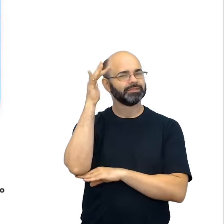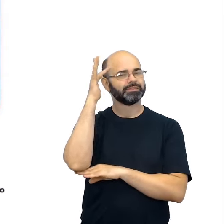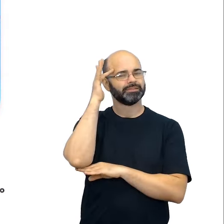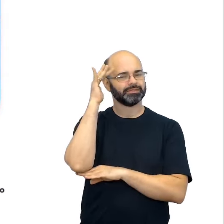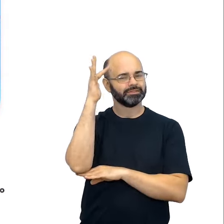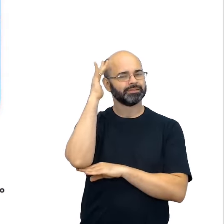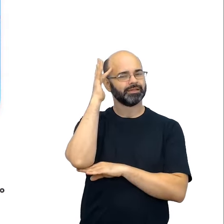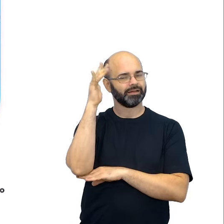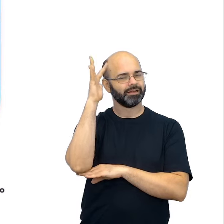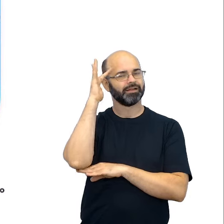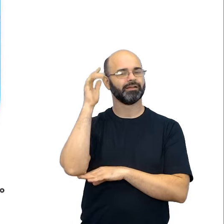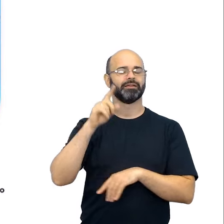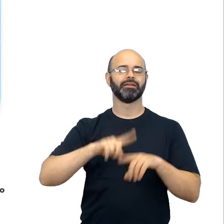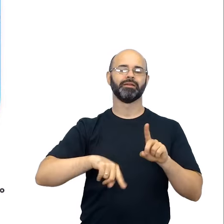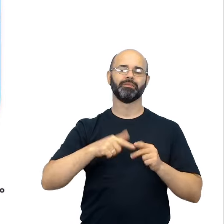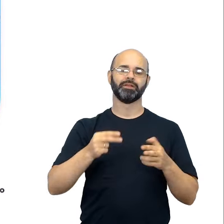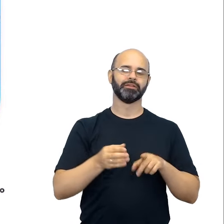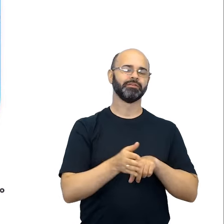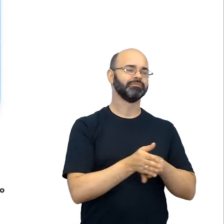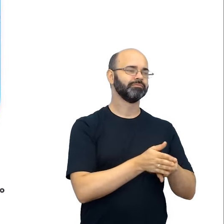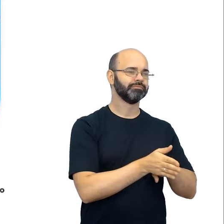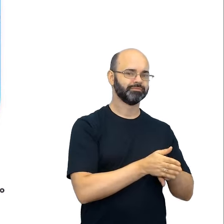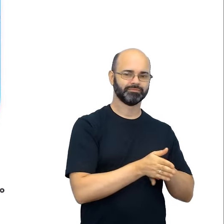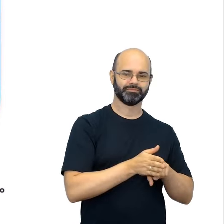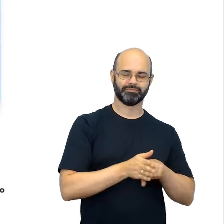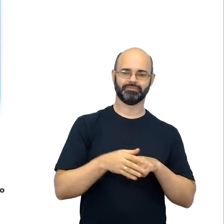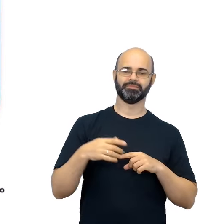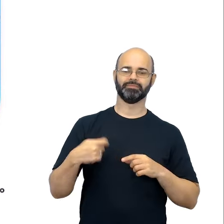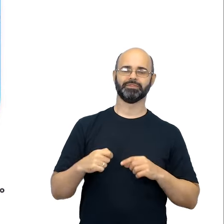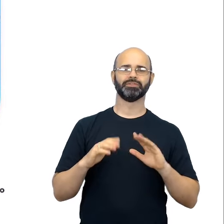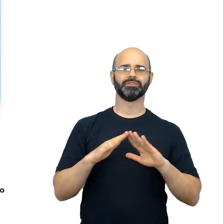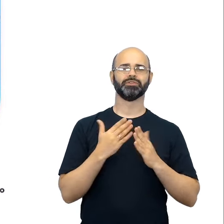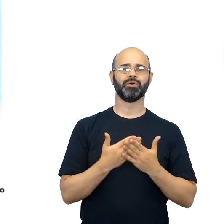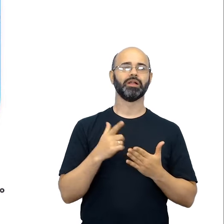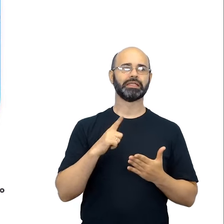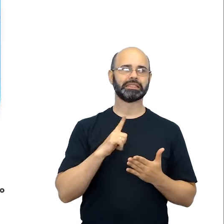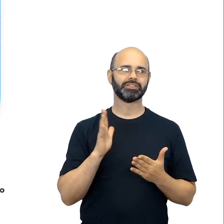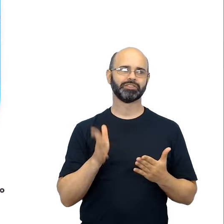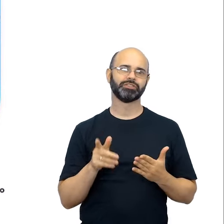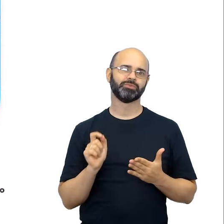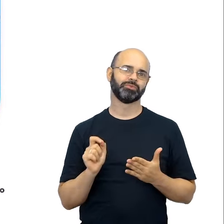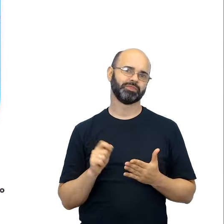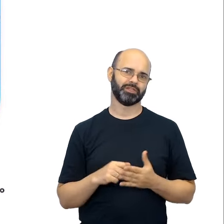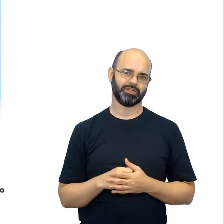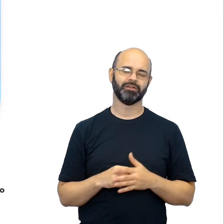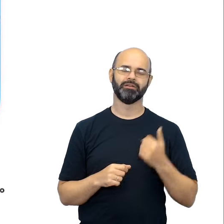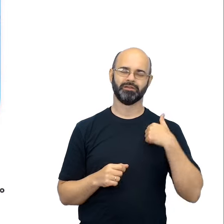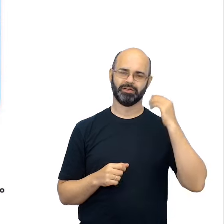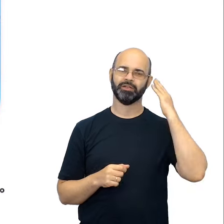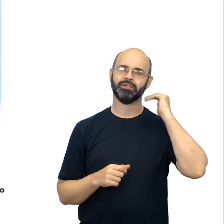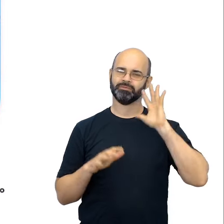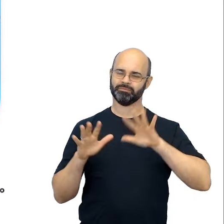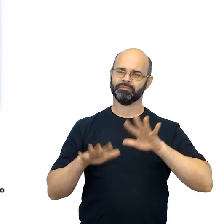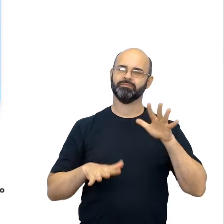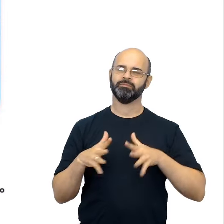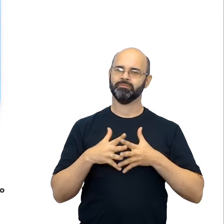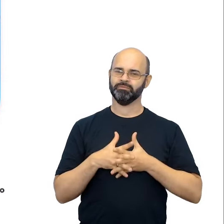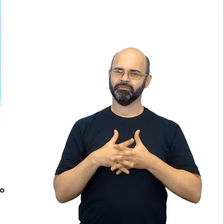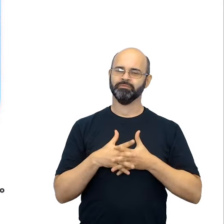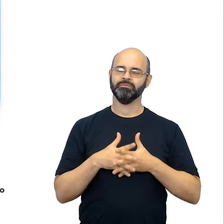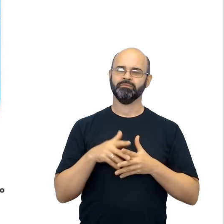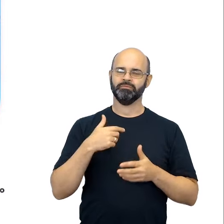buscar material, precisamos ver o que nós temos nas nossas escolas, né? Eu sei que às vezes é um pouco complicado, mas